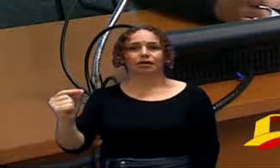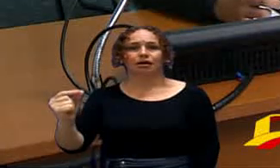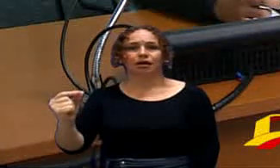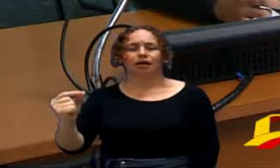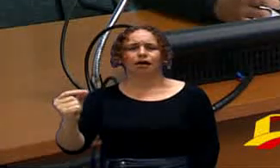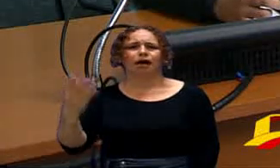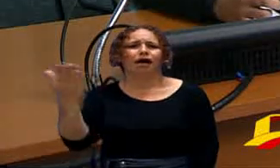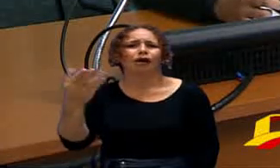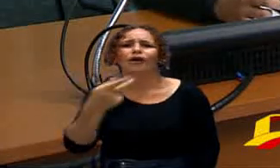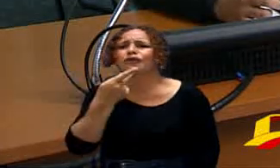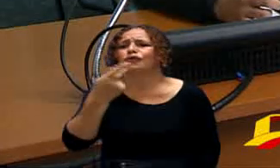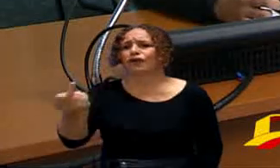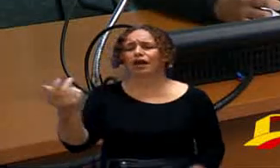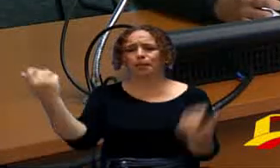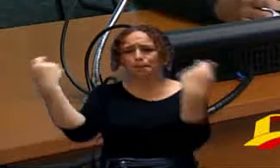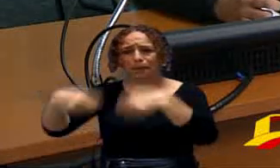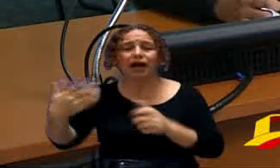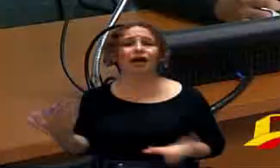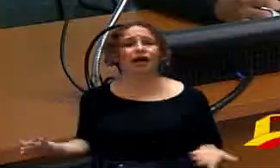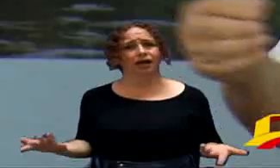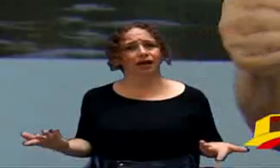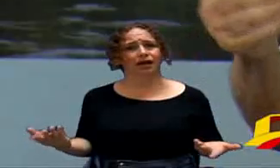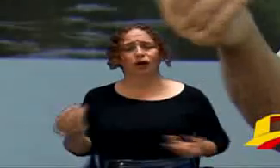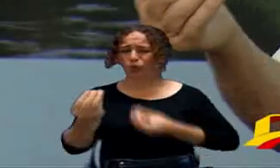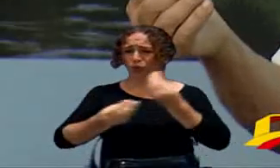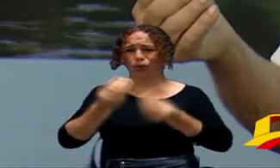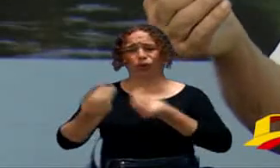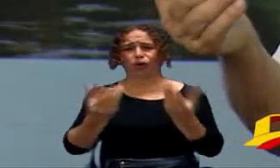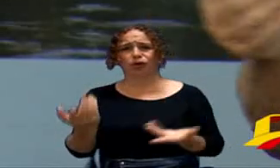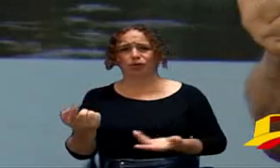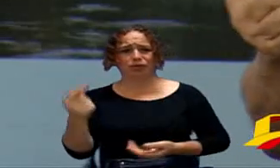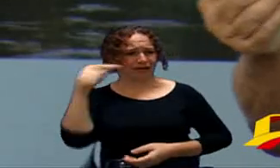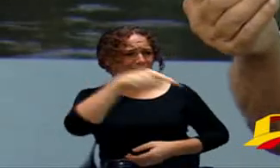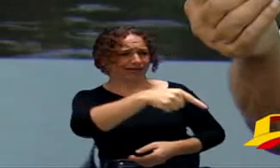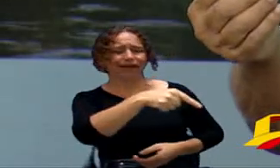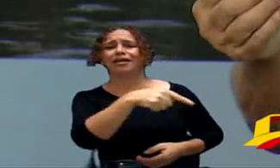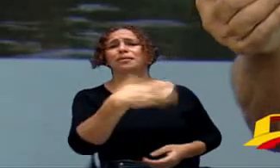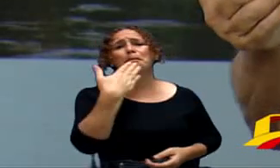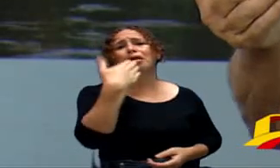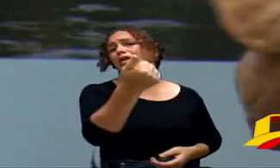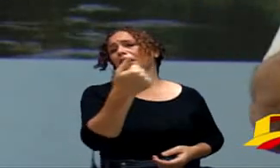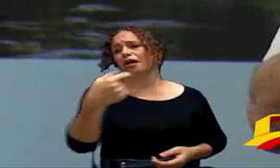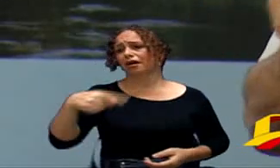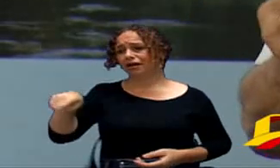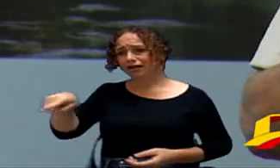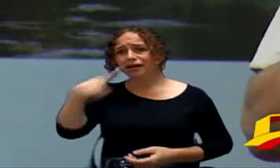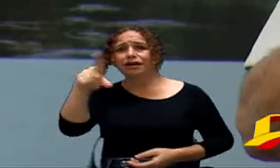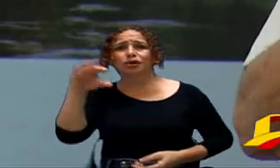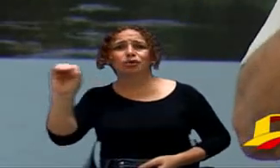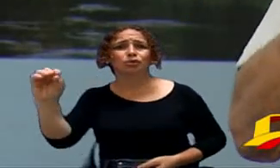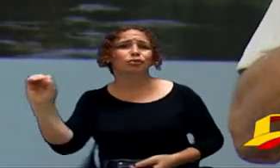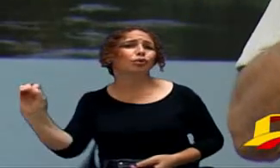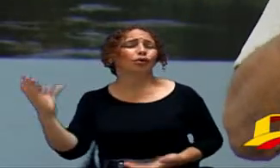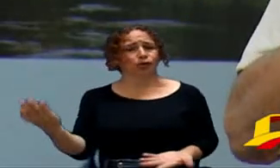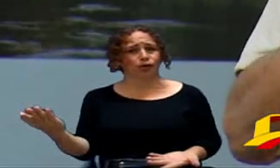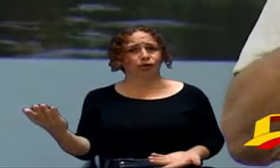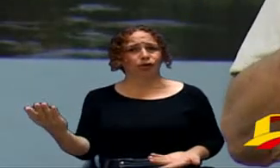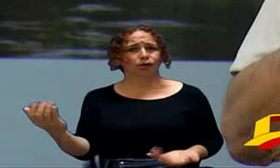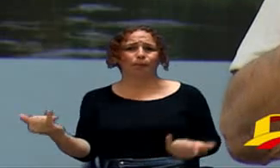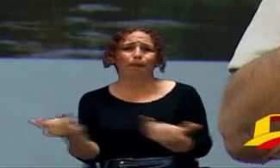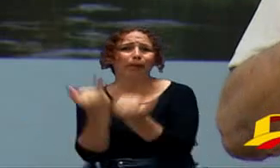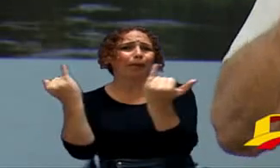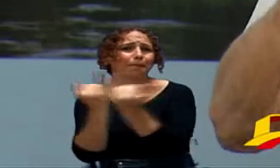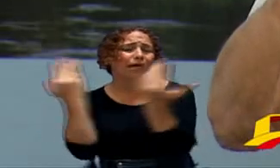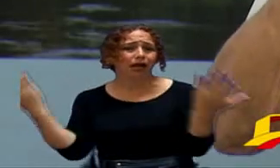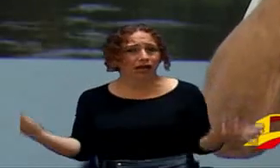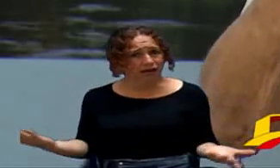O que esse pessoal tem de maior competência do que a nossa? Sabe, que bobagem. Certo? Então é isso, eu já estou